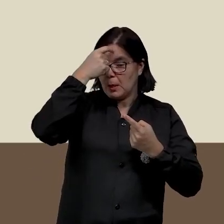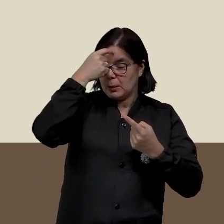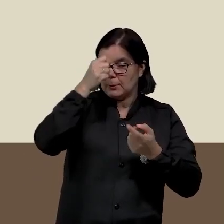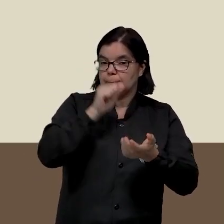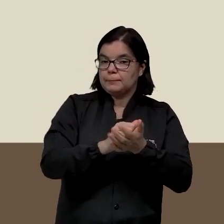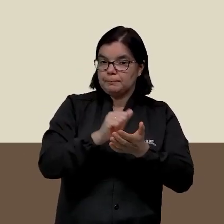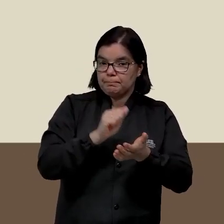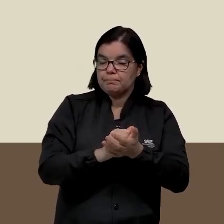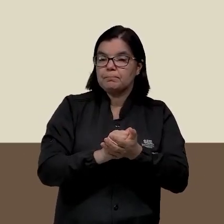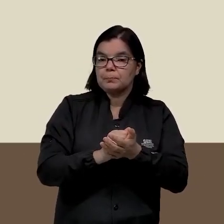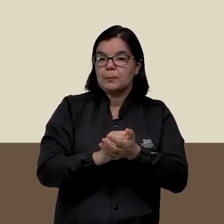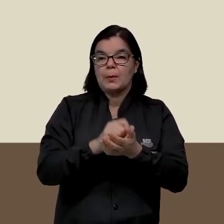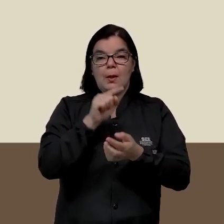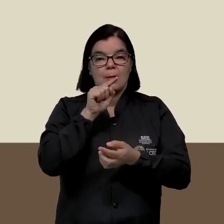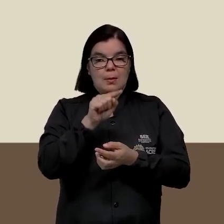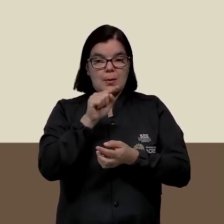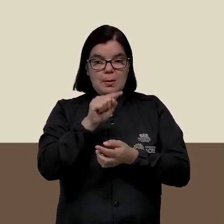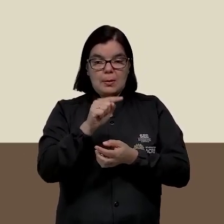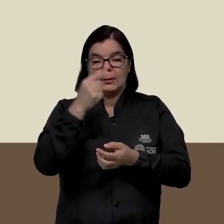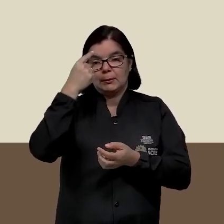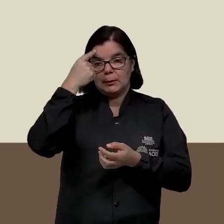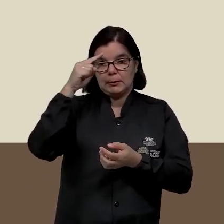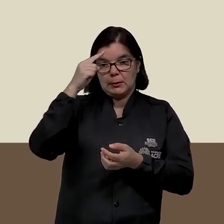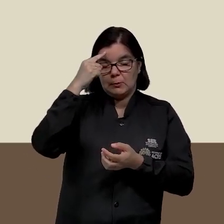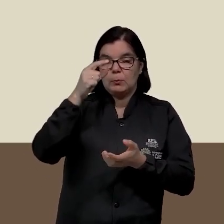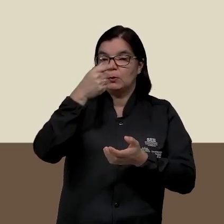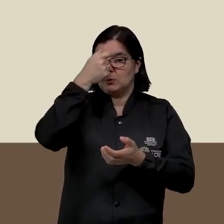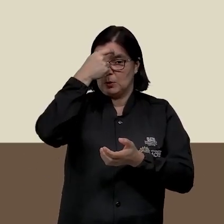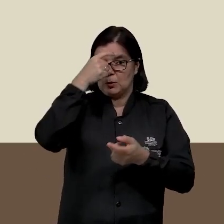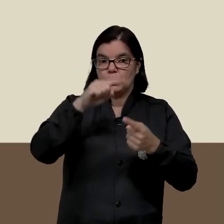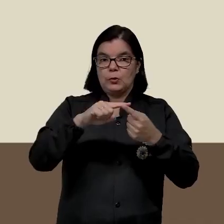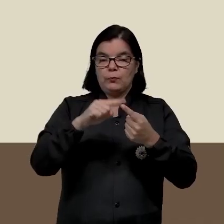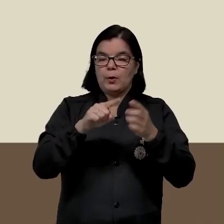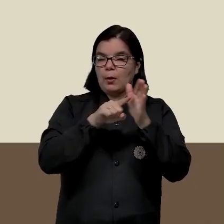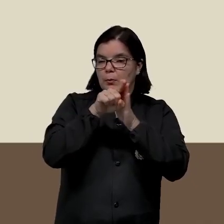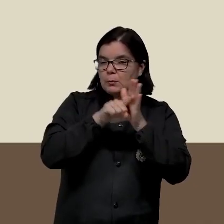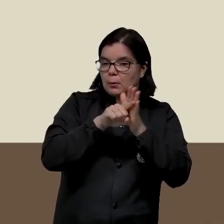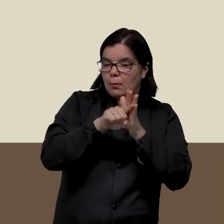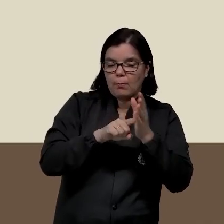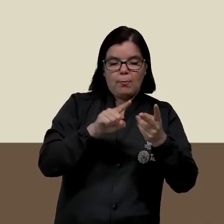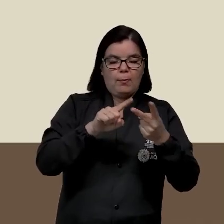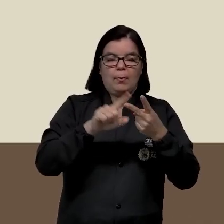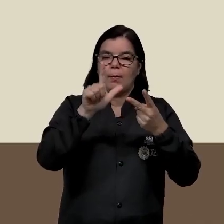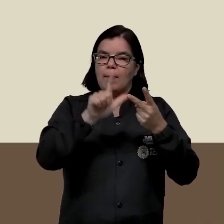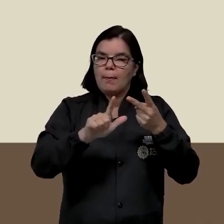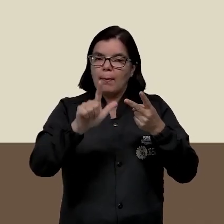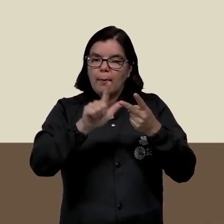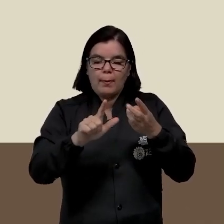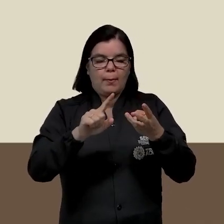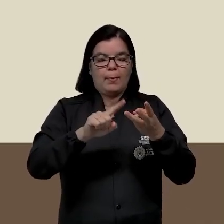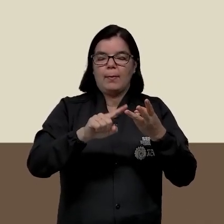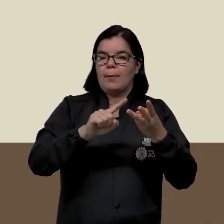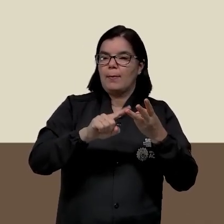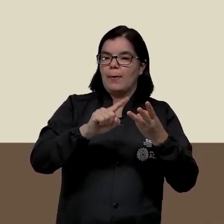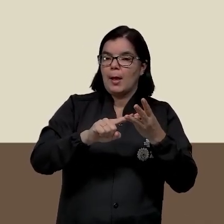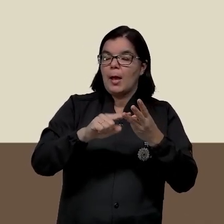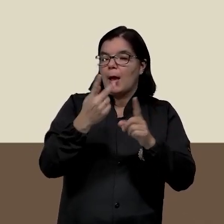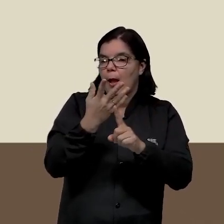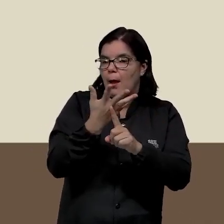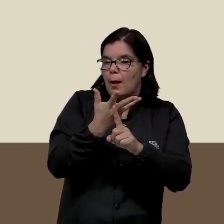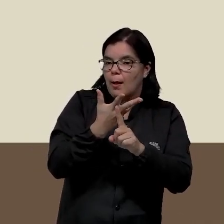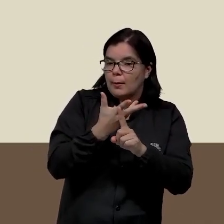intelectuais, e aí nessa questão das obras intelectuais estão as científicas, as literárias, que são os livros,